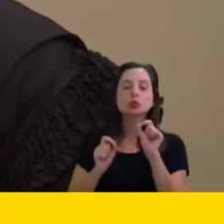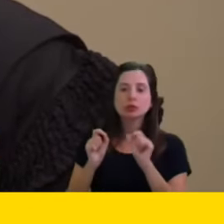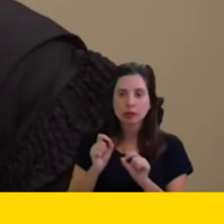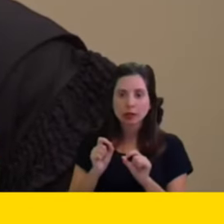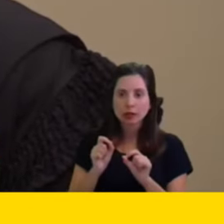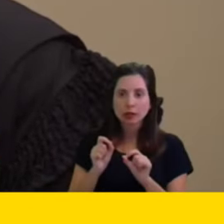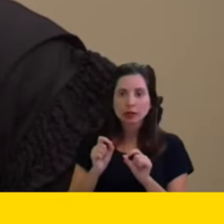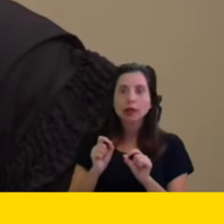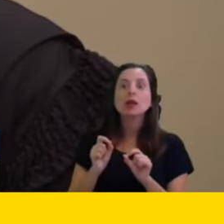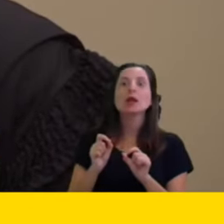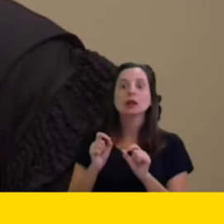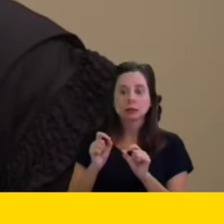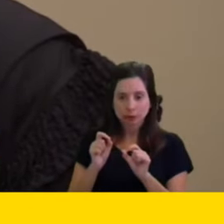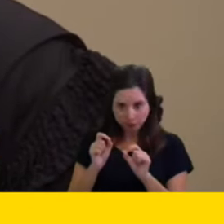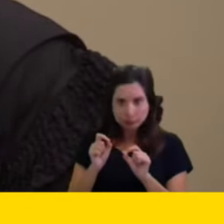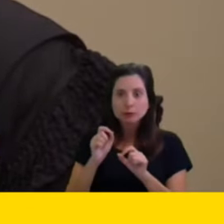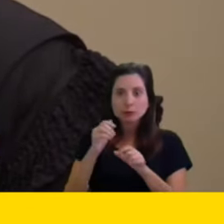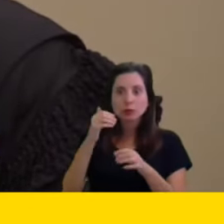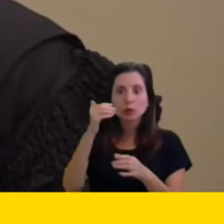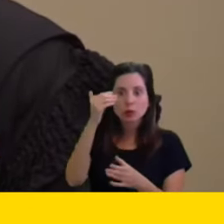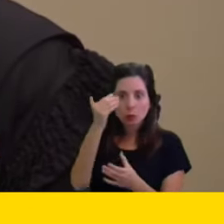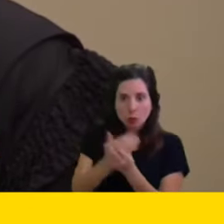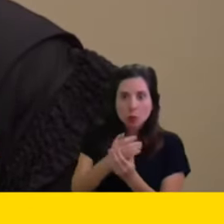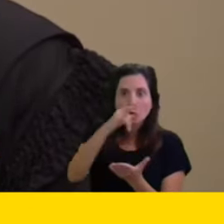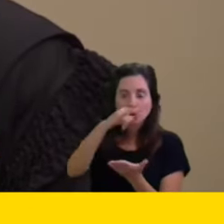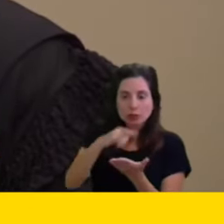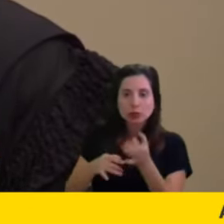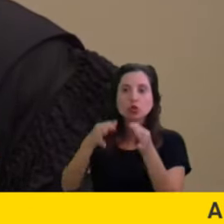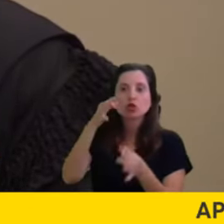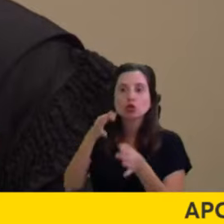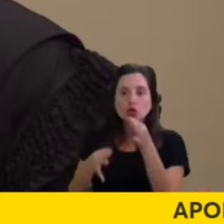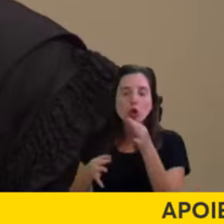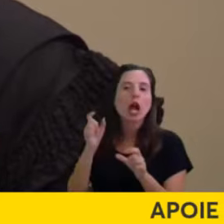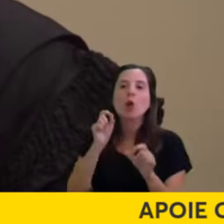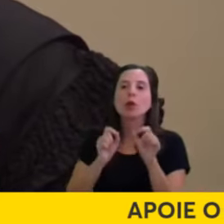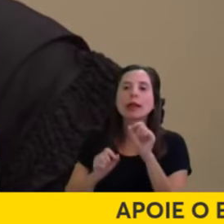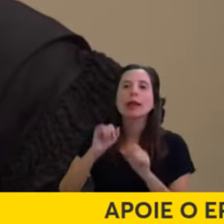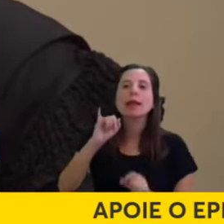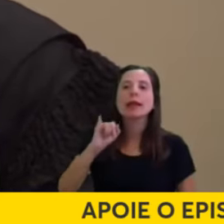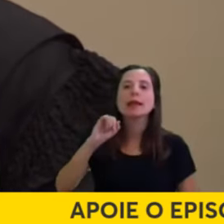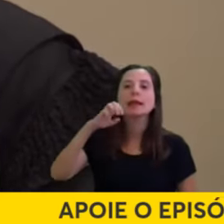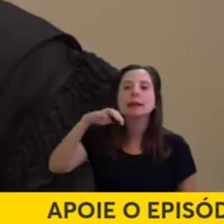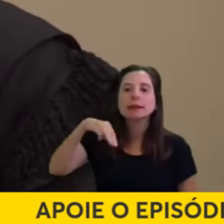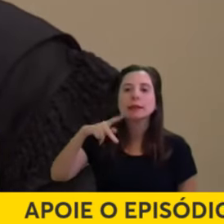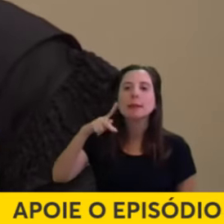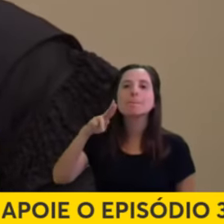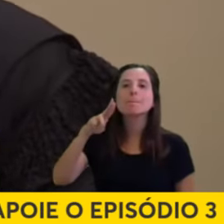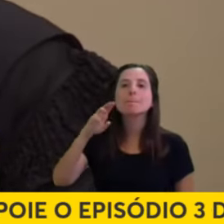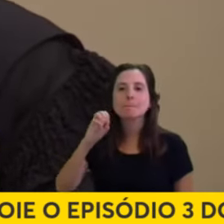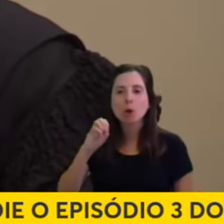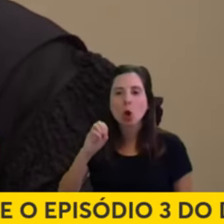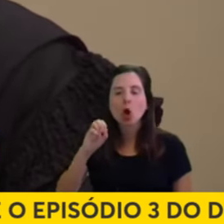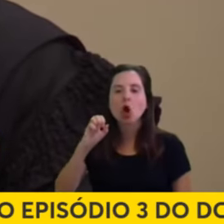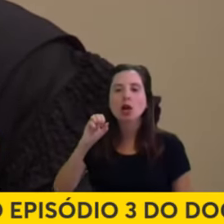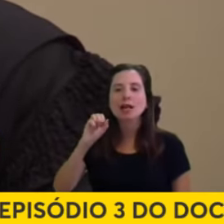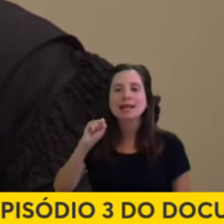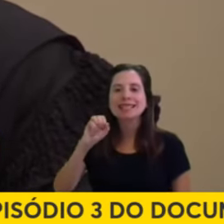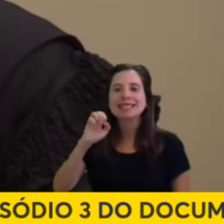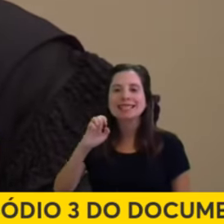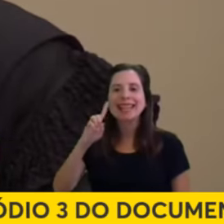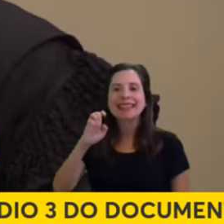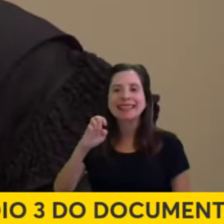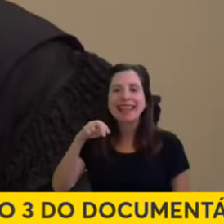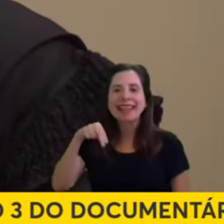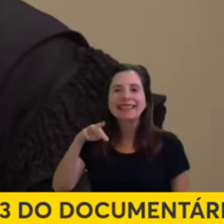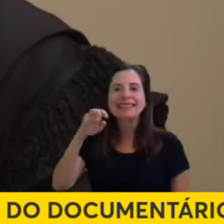tocante à rejeição dos preliminares e no mérito julgar improcedente ambas as demandas é como penso como voto senhor presidente desculpe demora na leitura